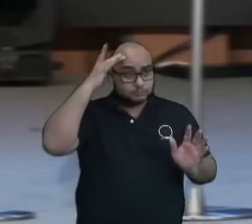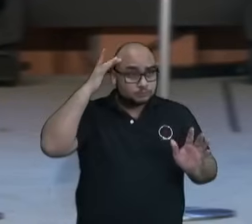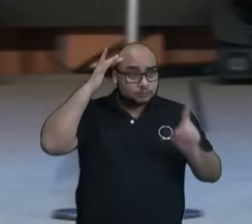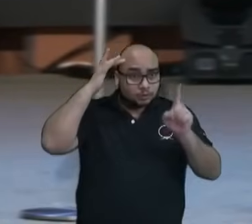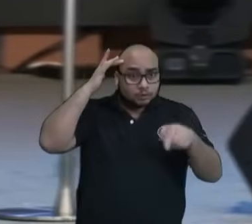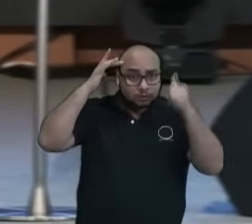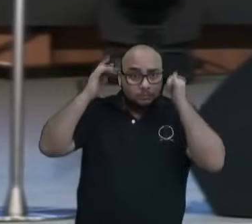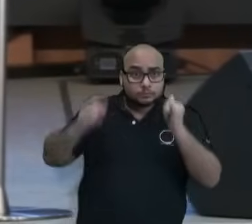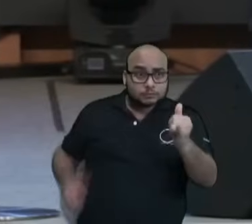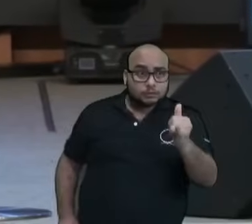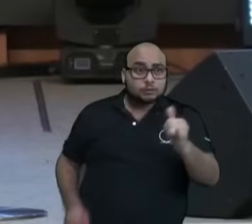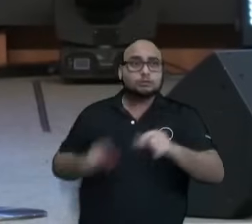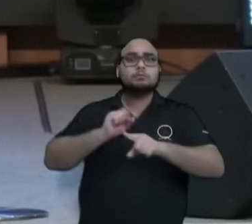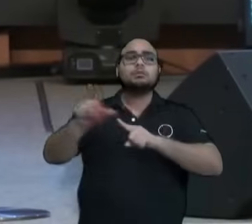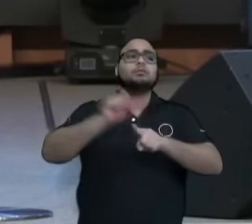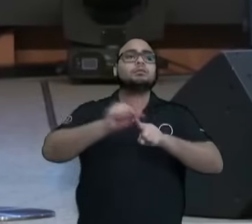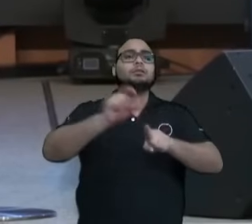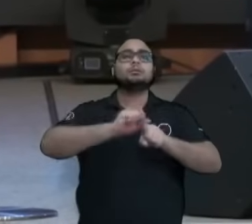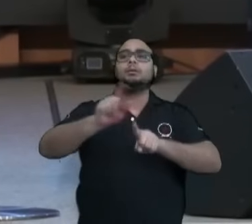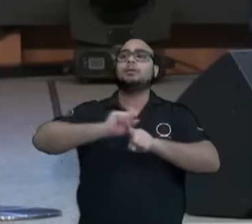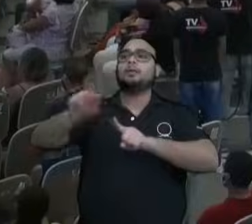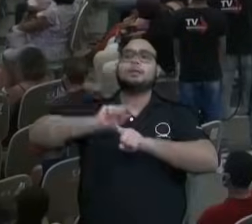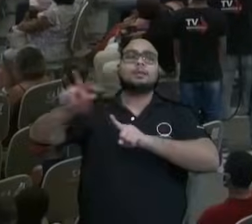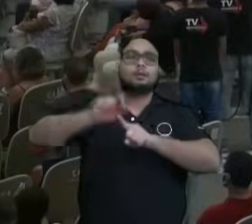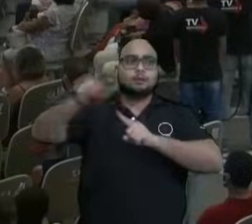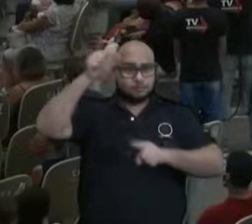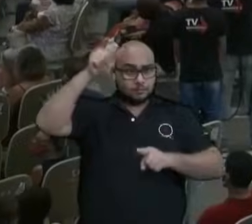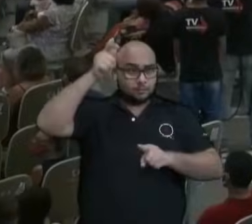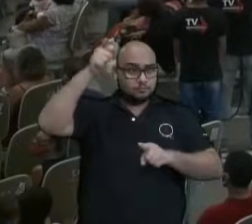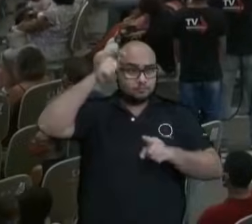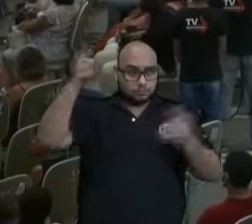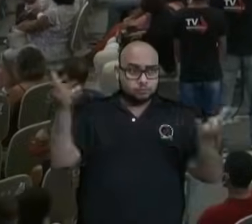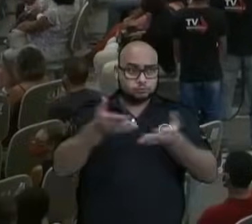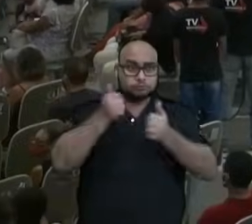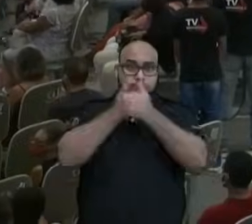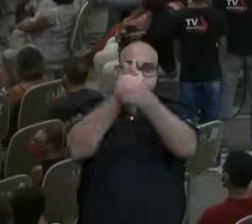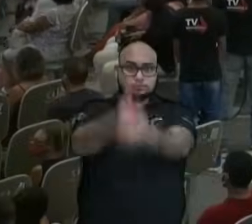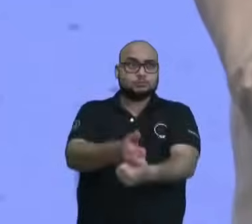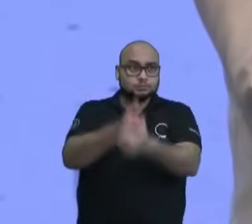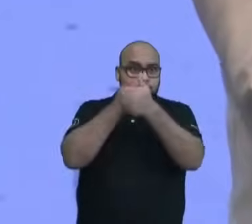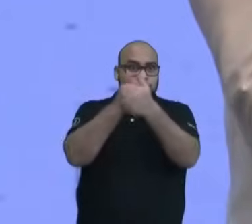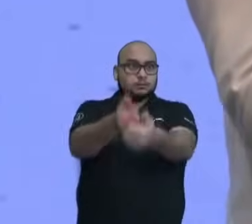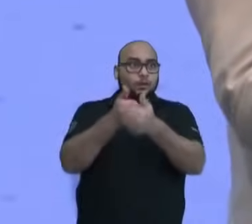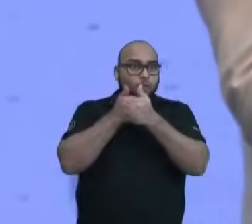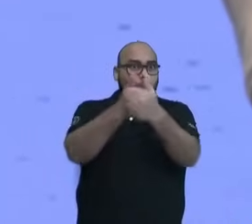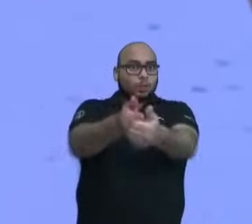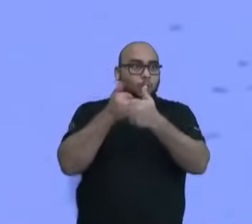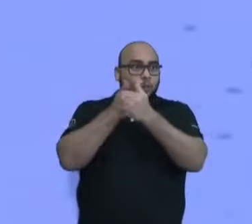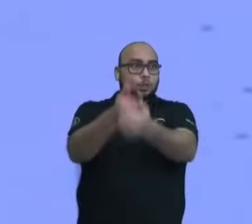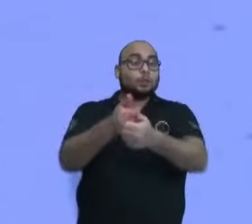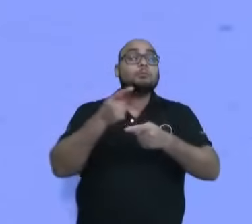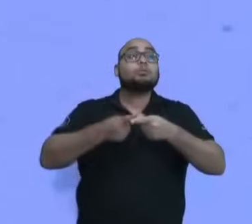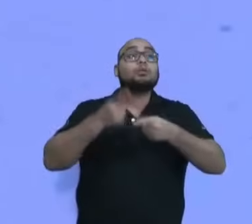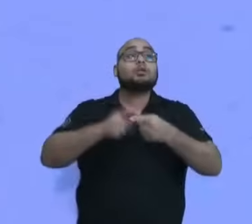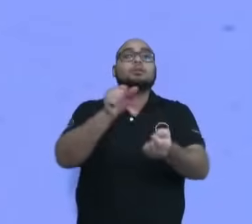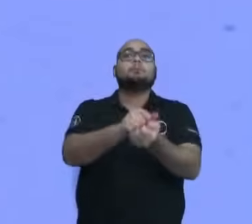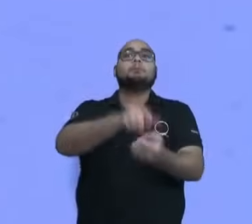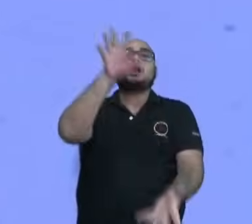se é hoje ia tá assim de Gente Atrás mas aí vem uma